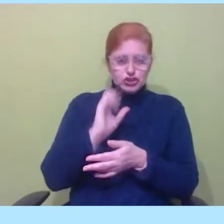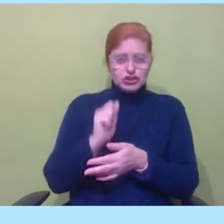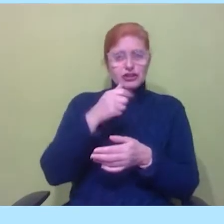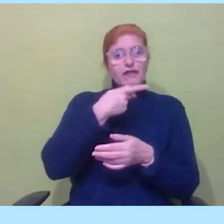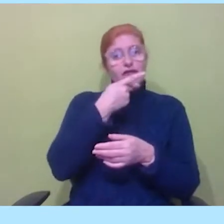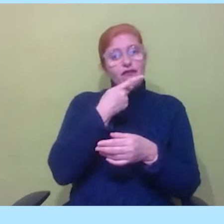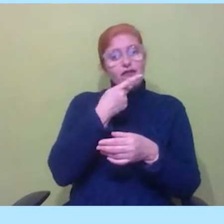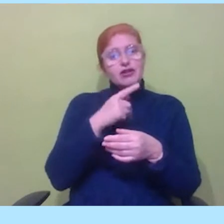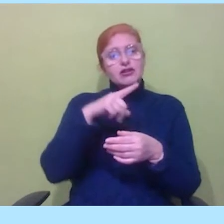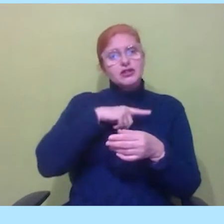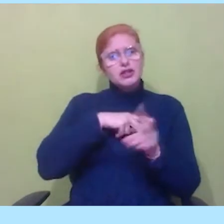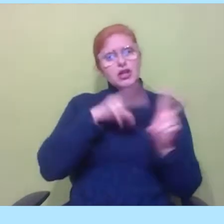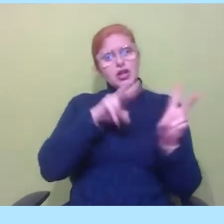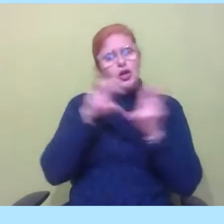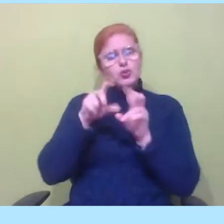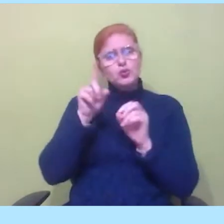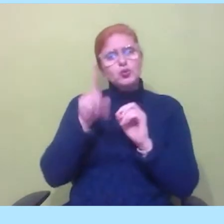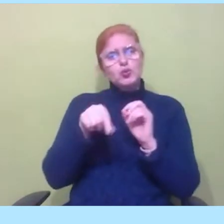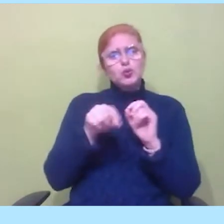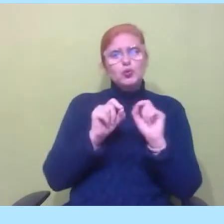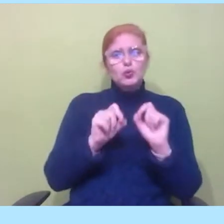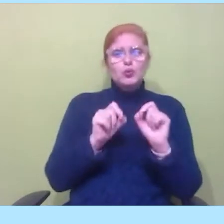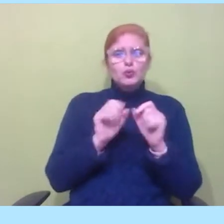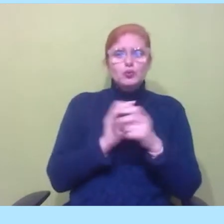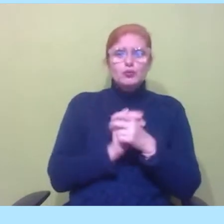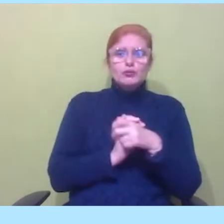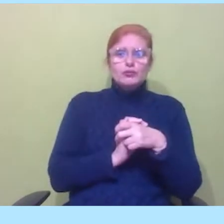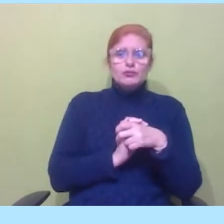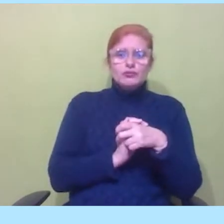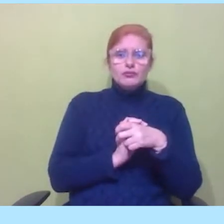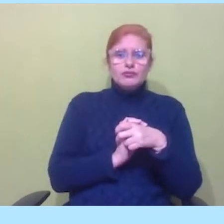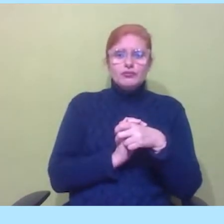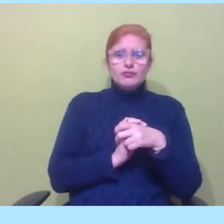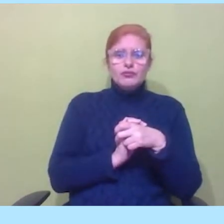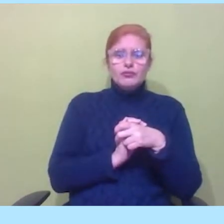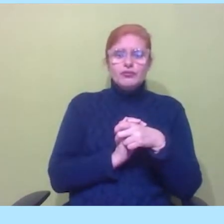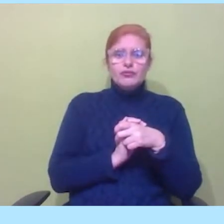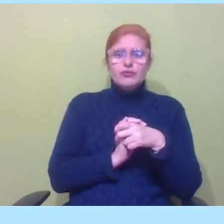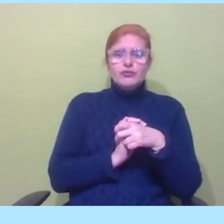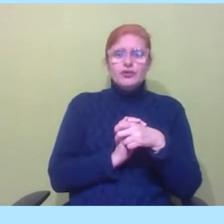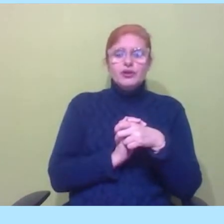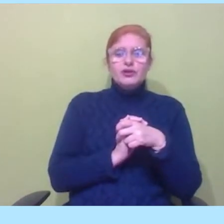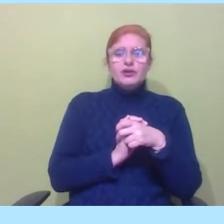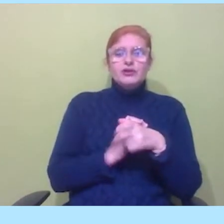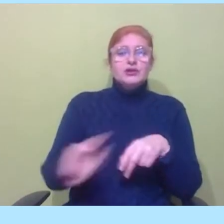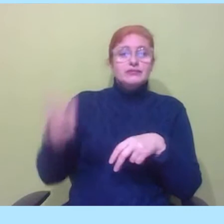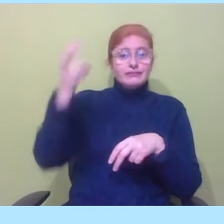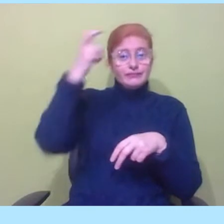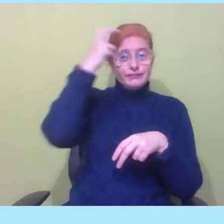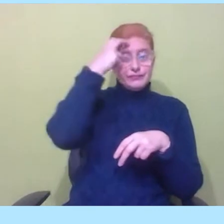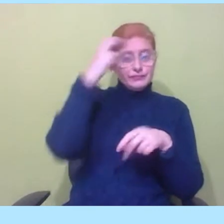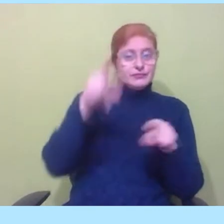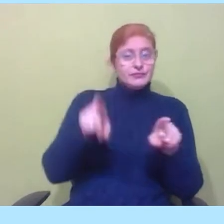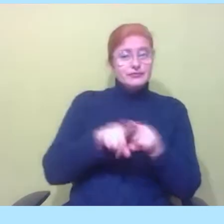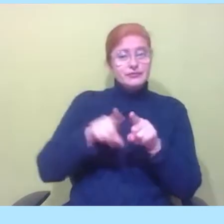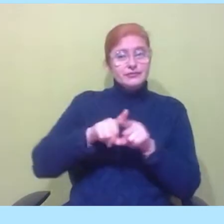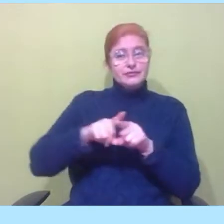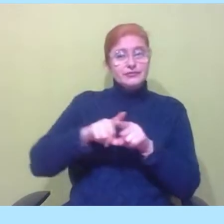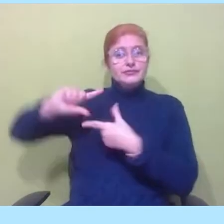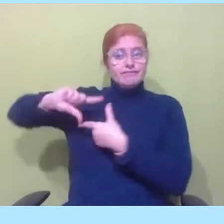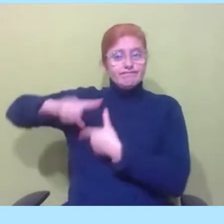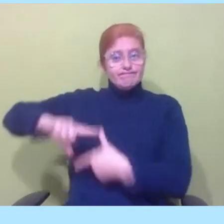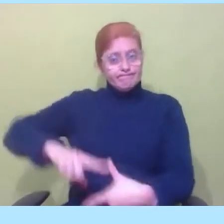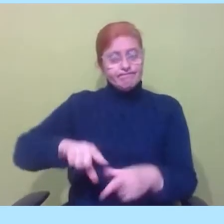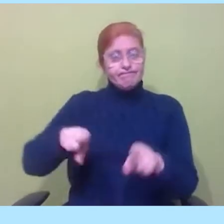que é uma questão cultural, é uma questão geracional e também é uma questão de posicionamento,